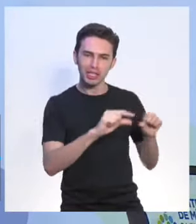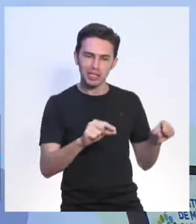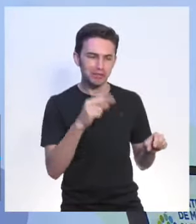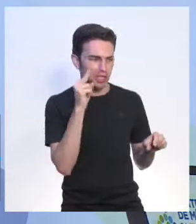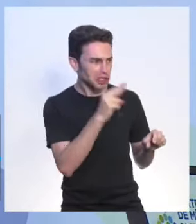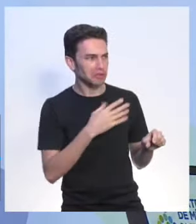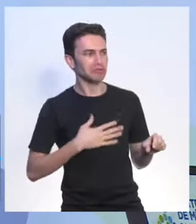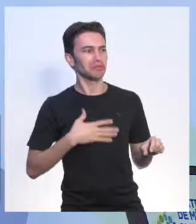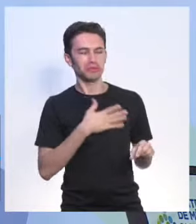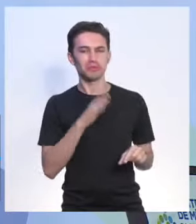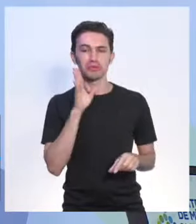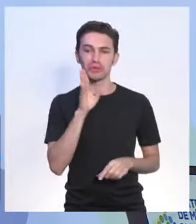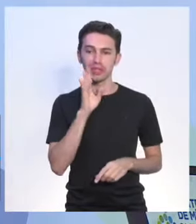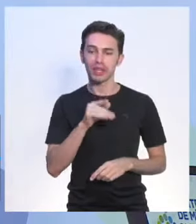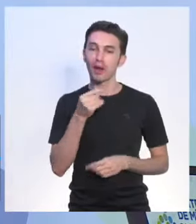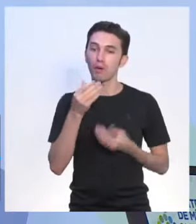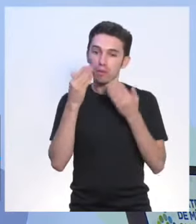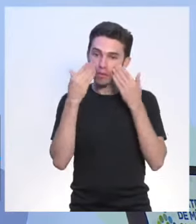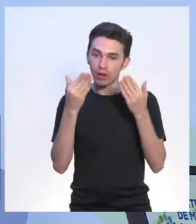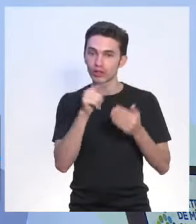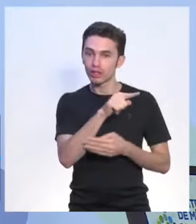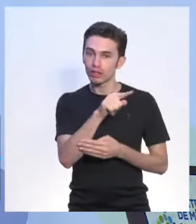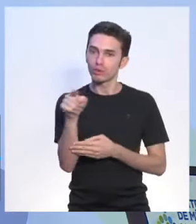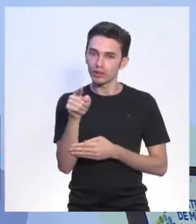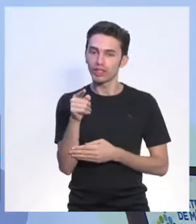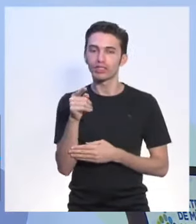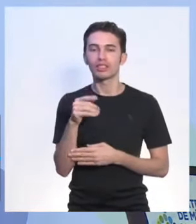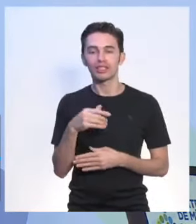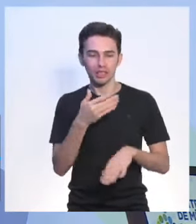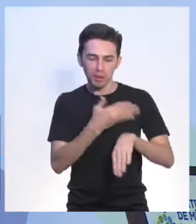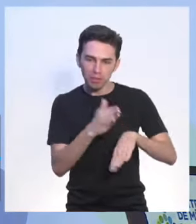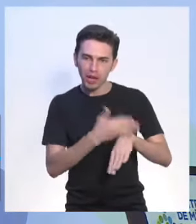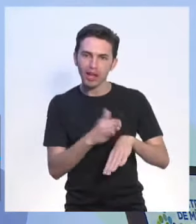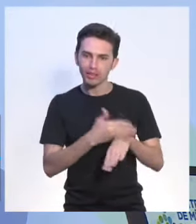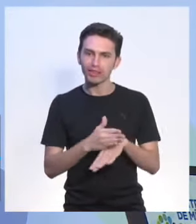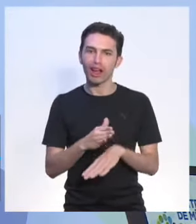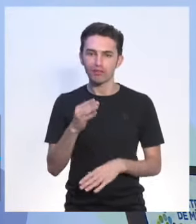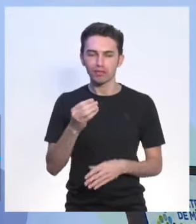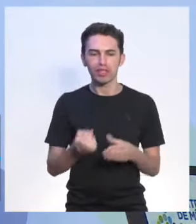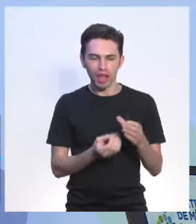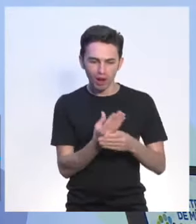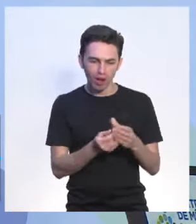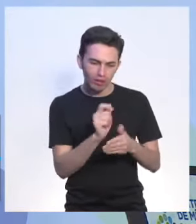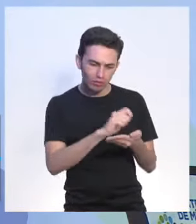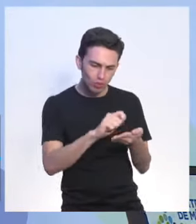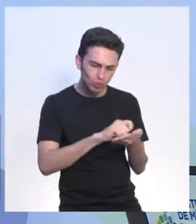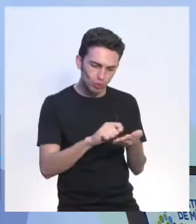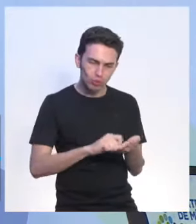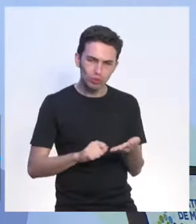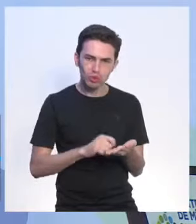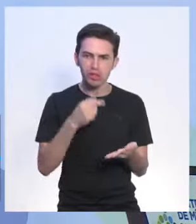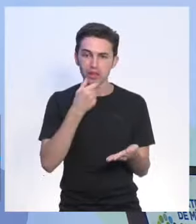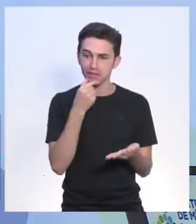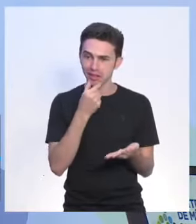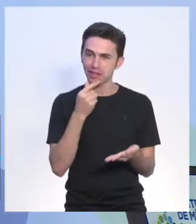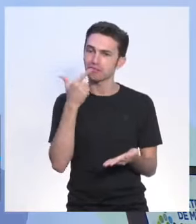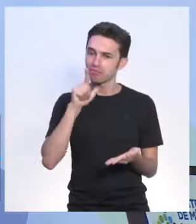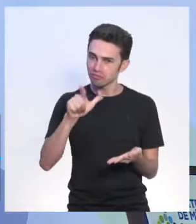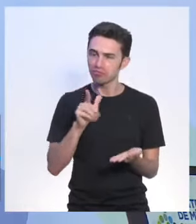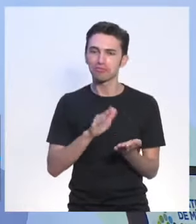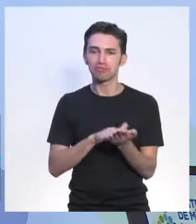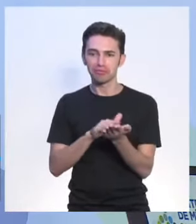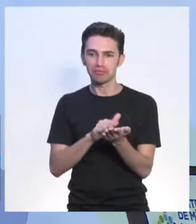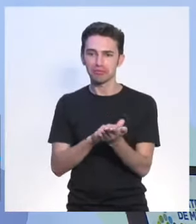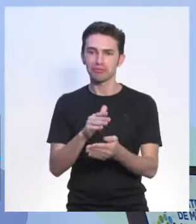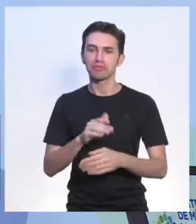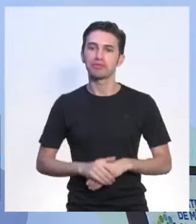Então, significa que vocês estão conseguindo praticar e produzir as coisas na língua inglesa. Então, parabéns aí